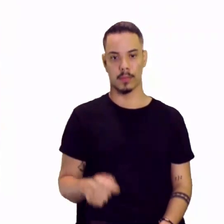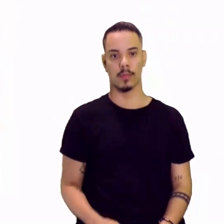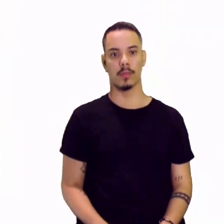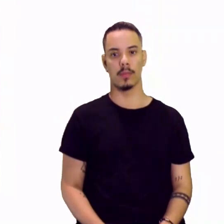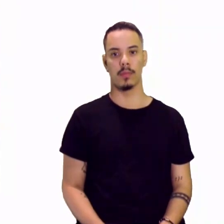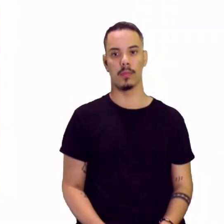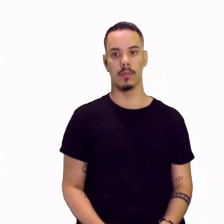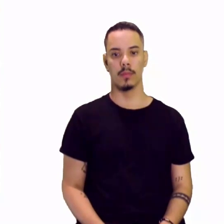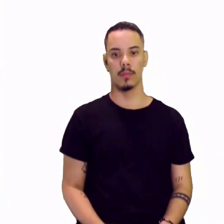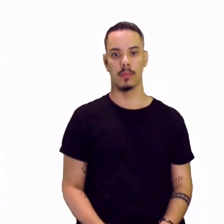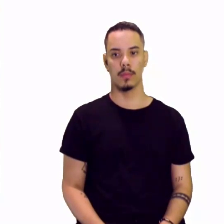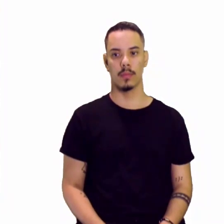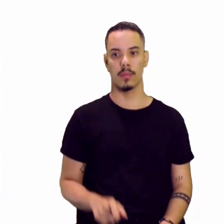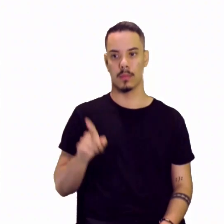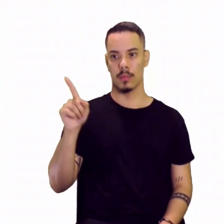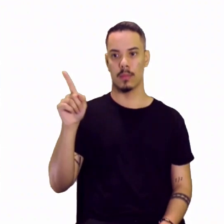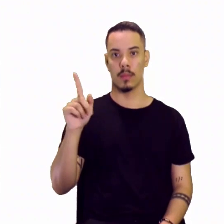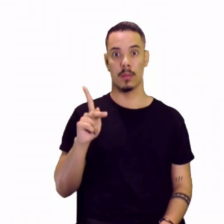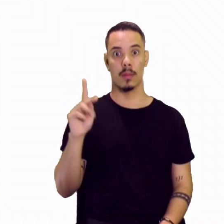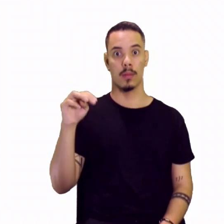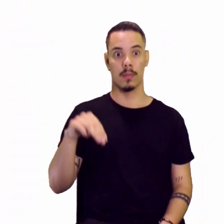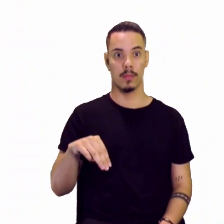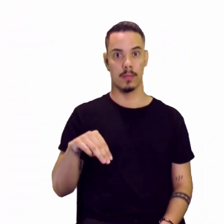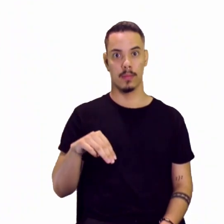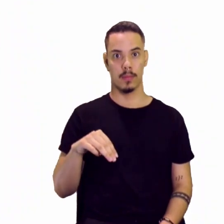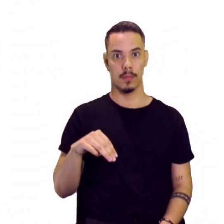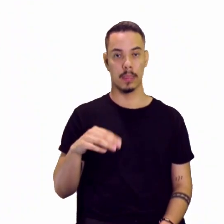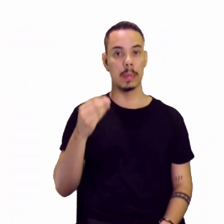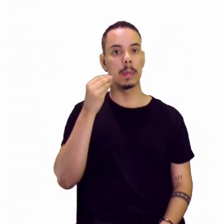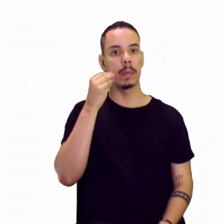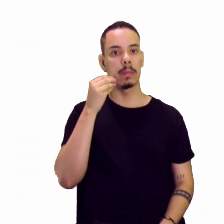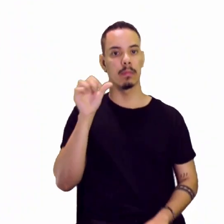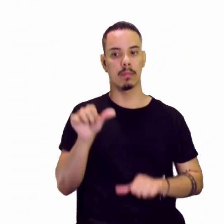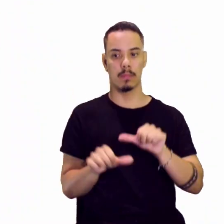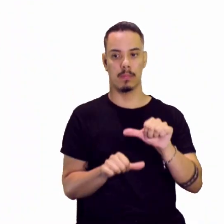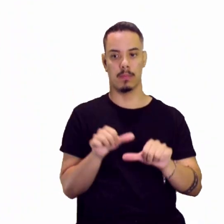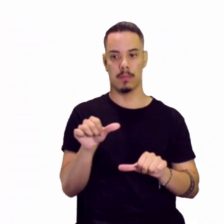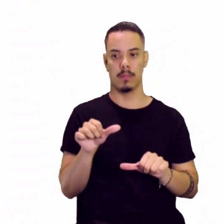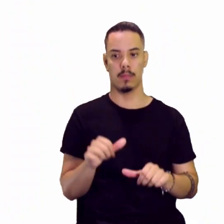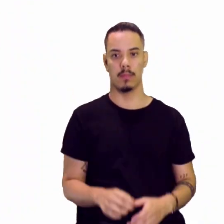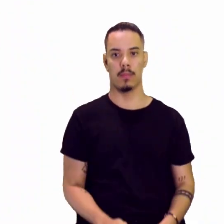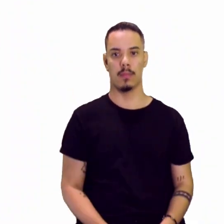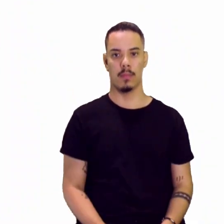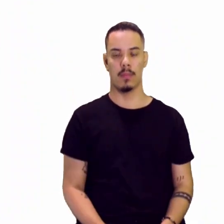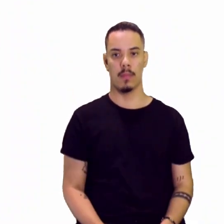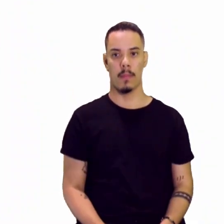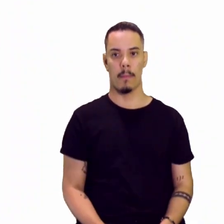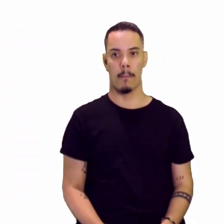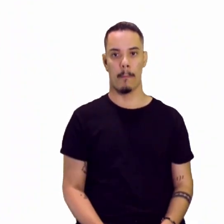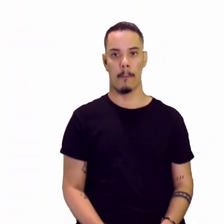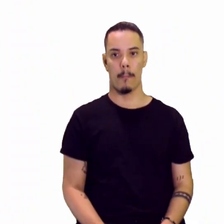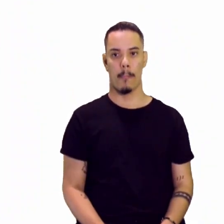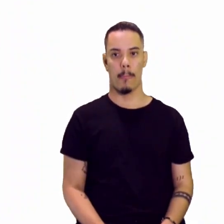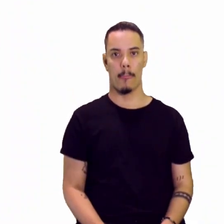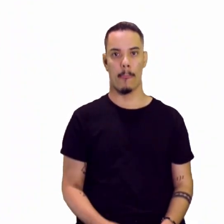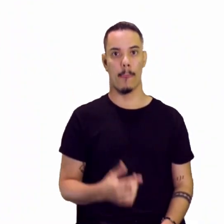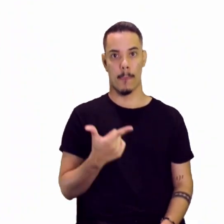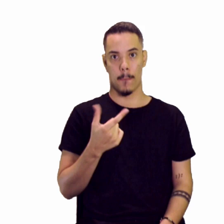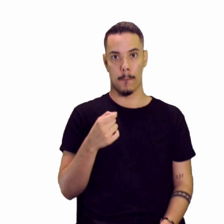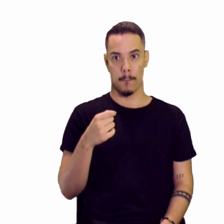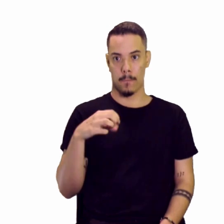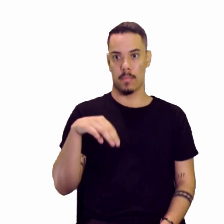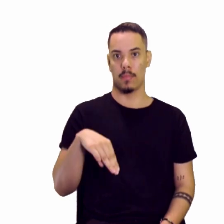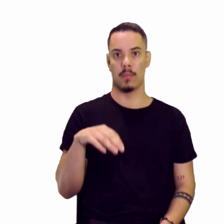nossa questão, olha só... 100 km por hora, né? Vamos transformar, Décio, primeiro? Então, olha só, vamos transformar ali. Pronto, 20 metros por